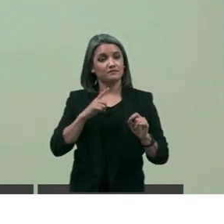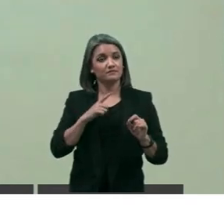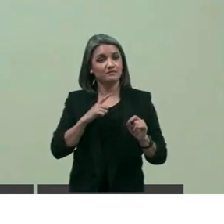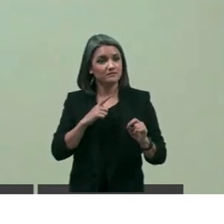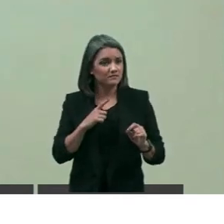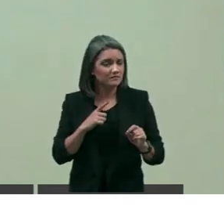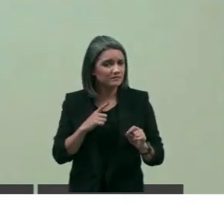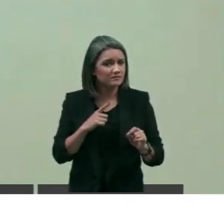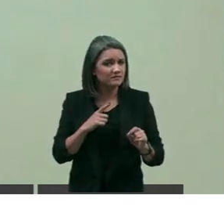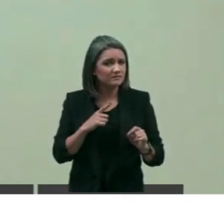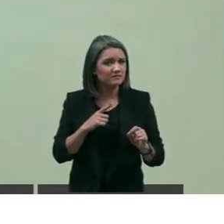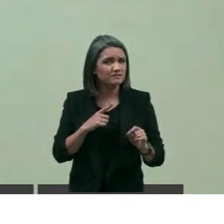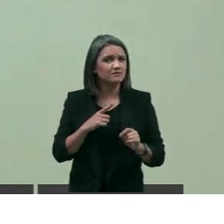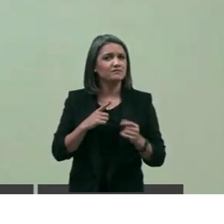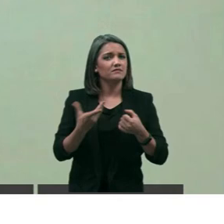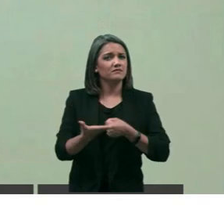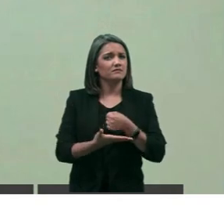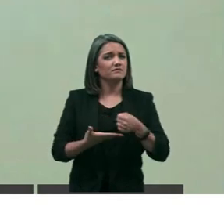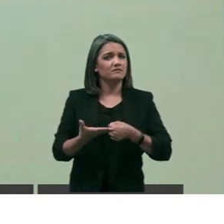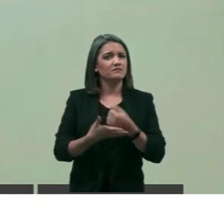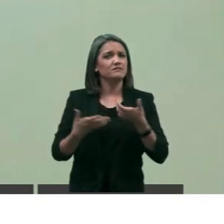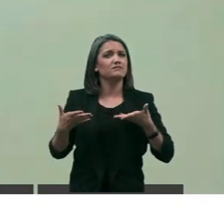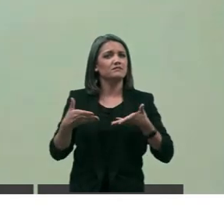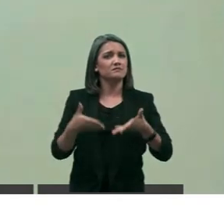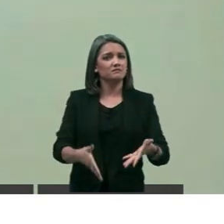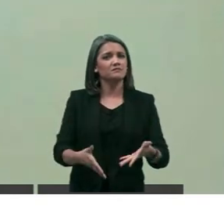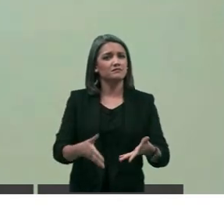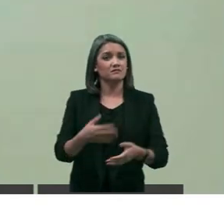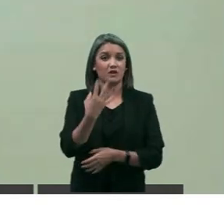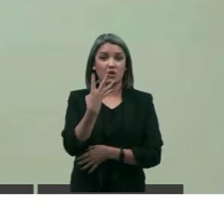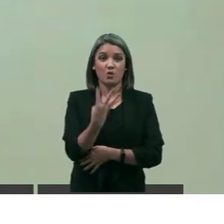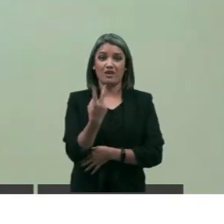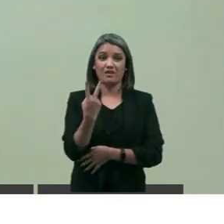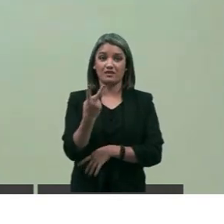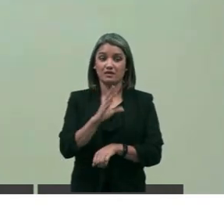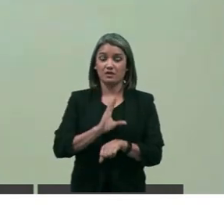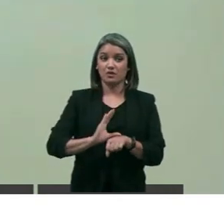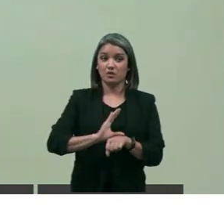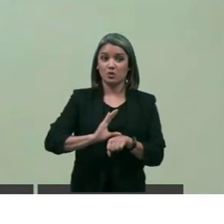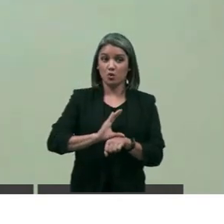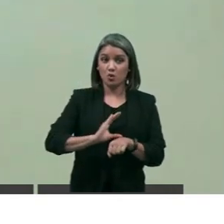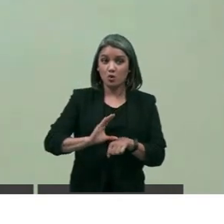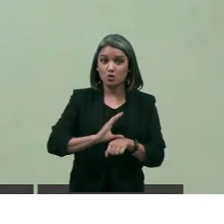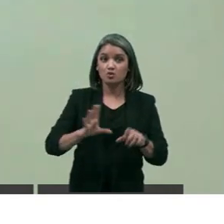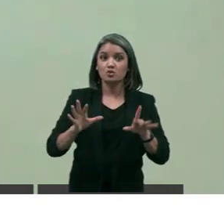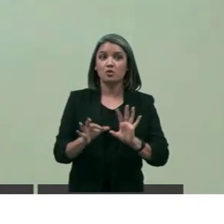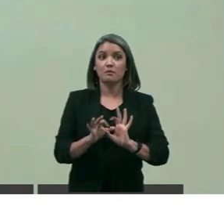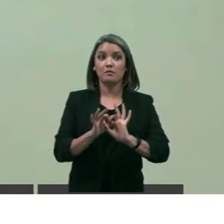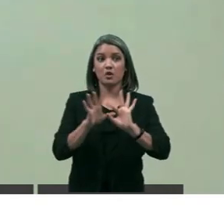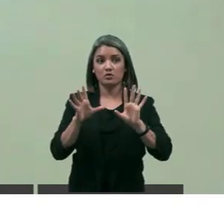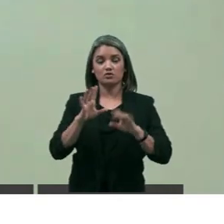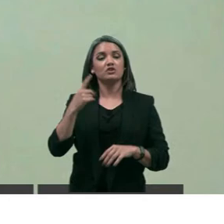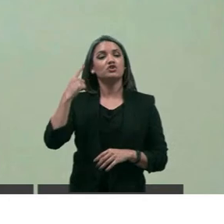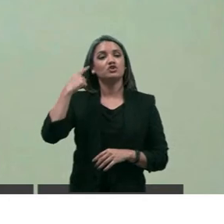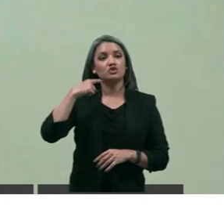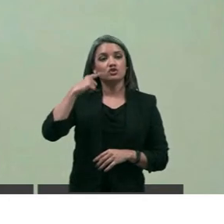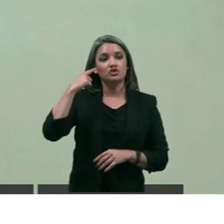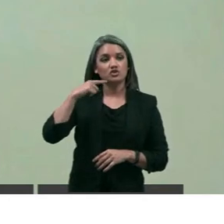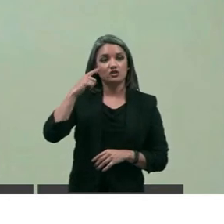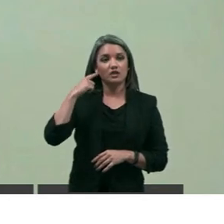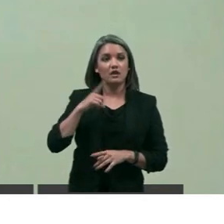de retorno com fundamento na sua participação em 42 cursos de atualização em direito, os